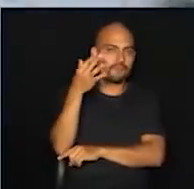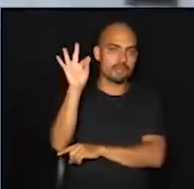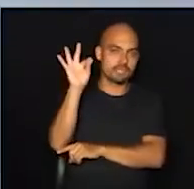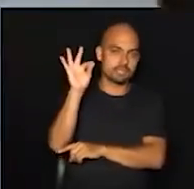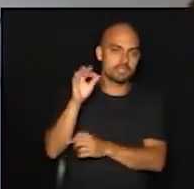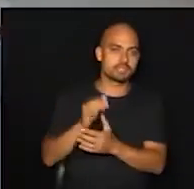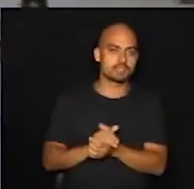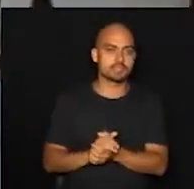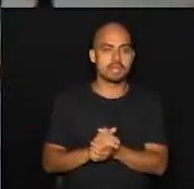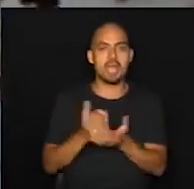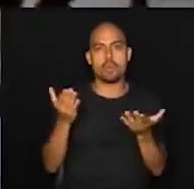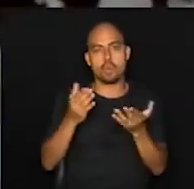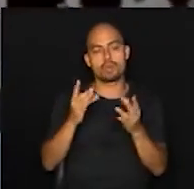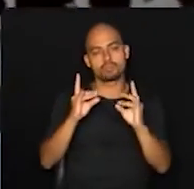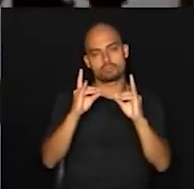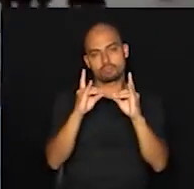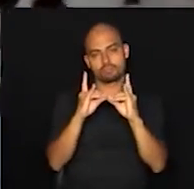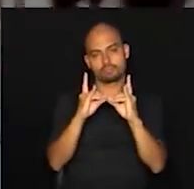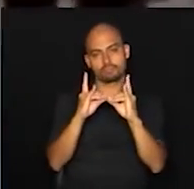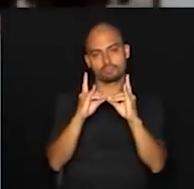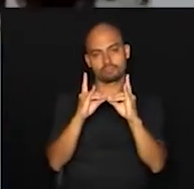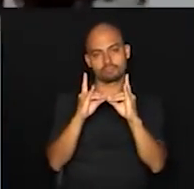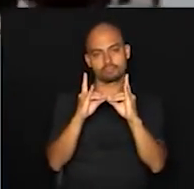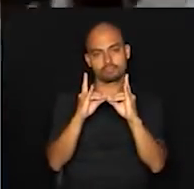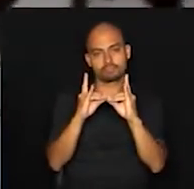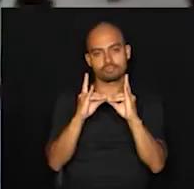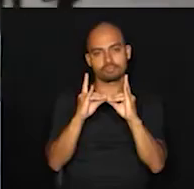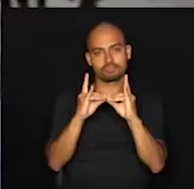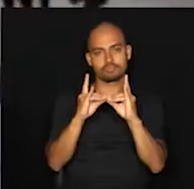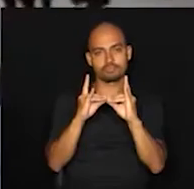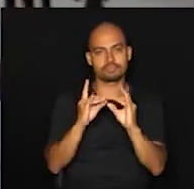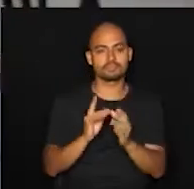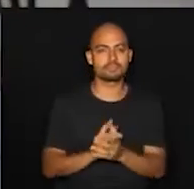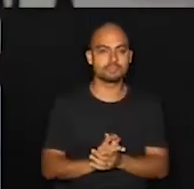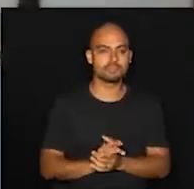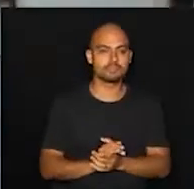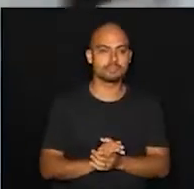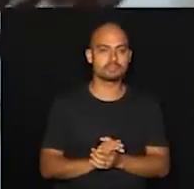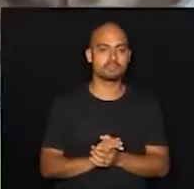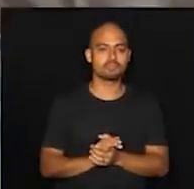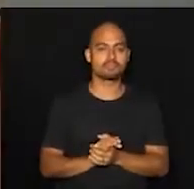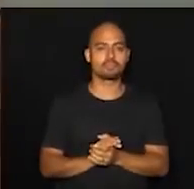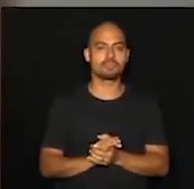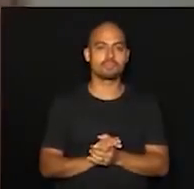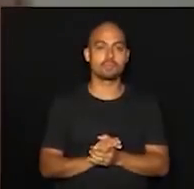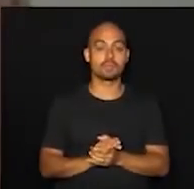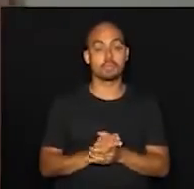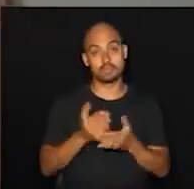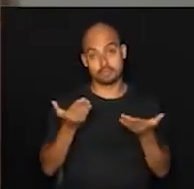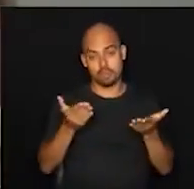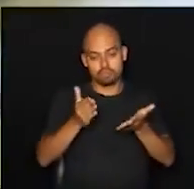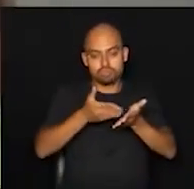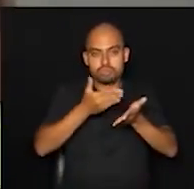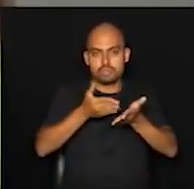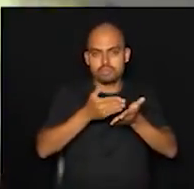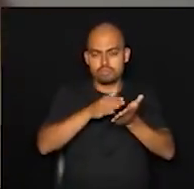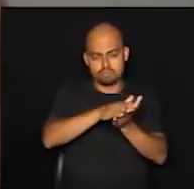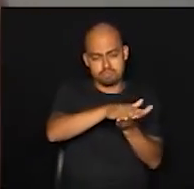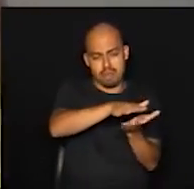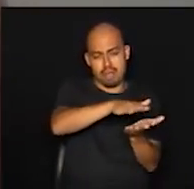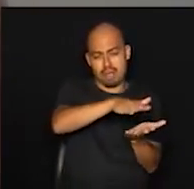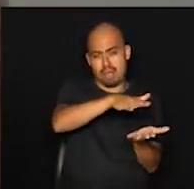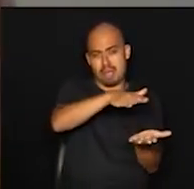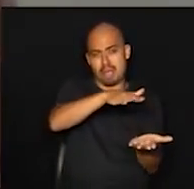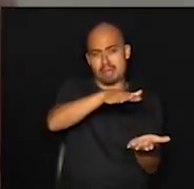aqui já é o funeral dela, aqui a página ao lado. Tá. Peraí. Já é o funeral. Então, o livro é muito grande, né,